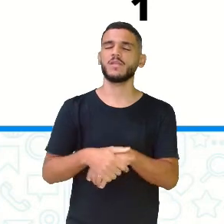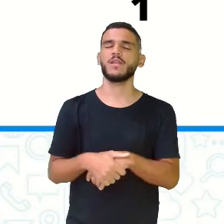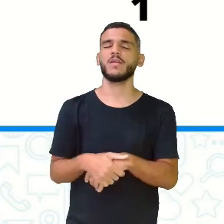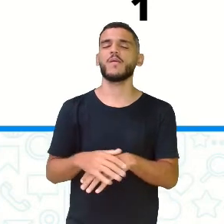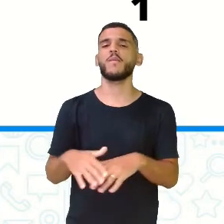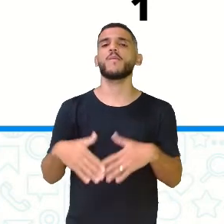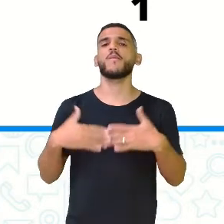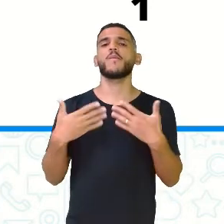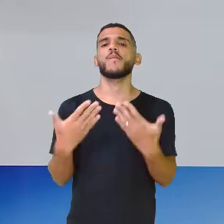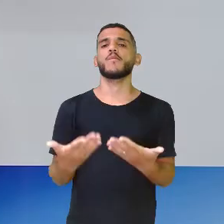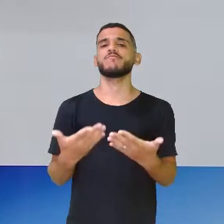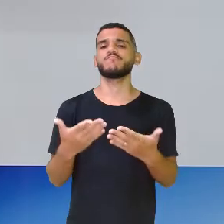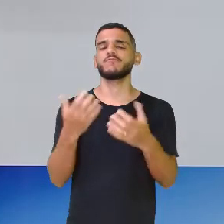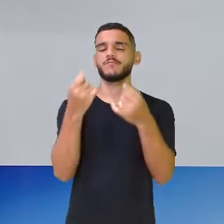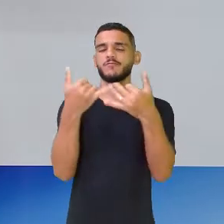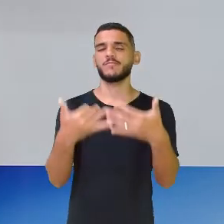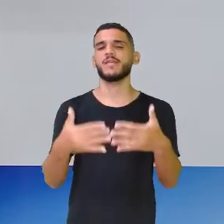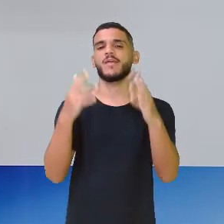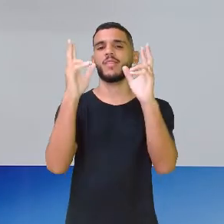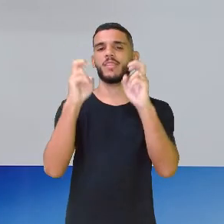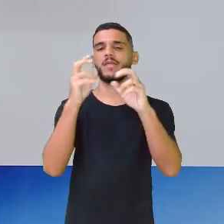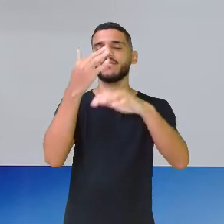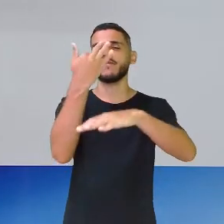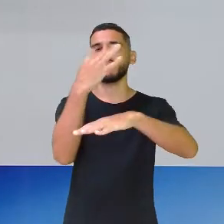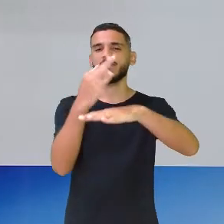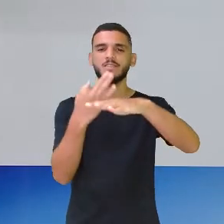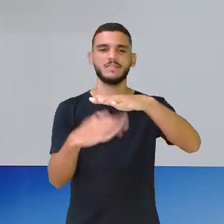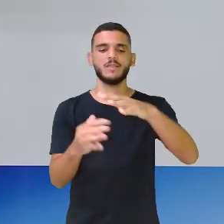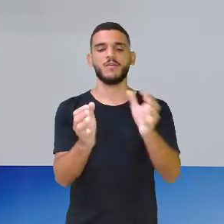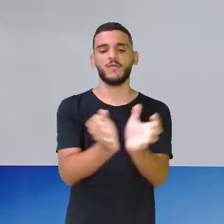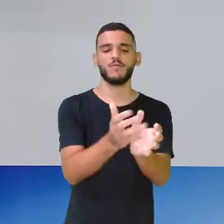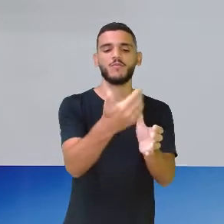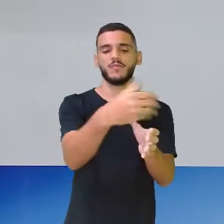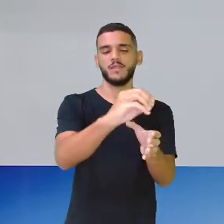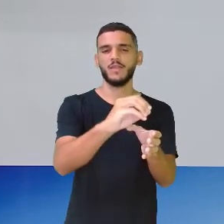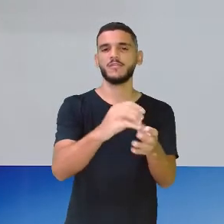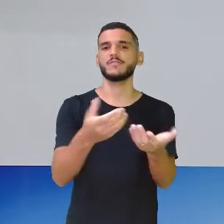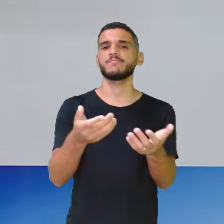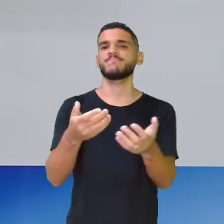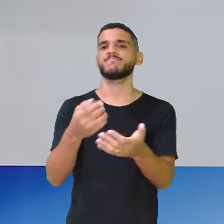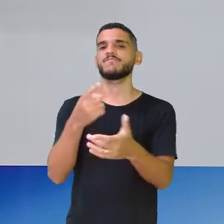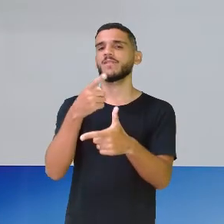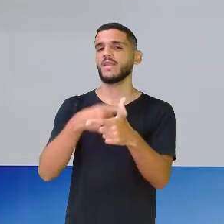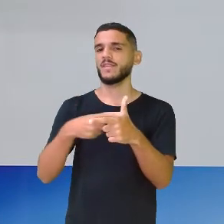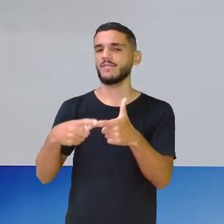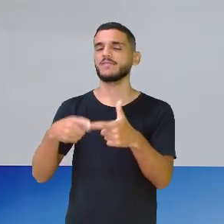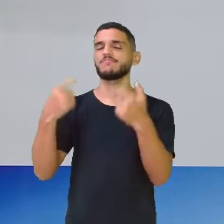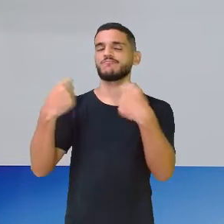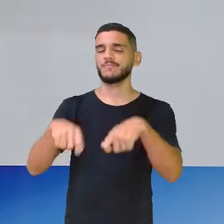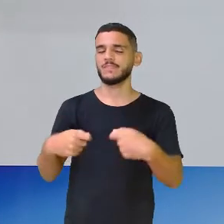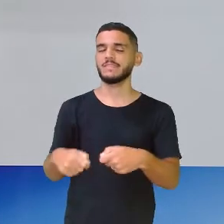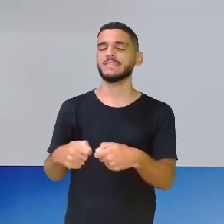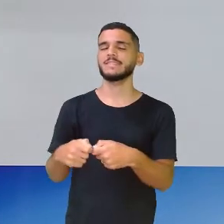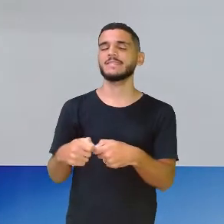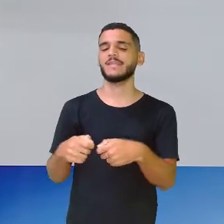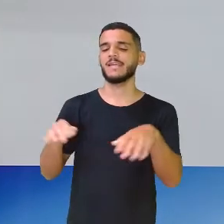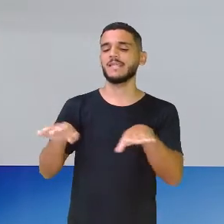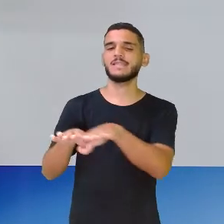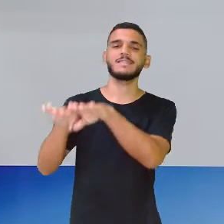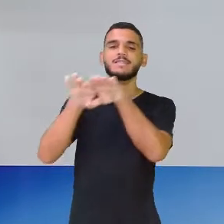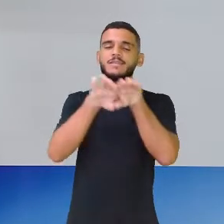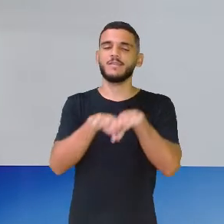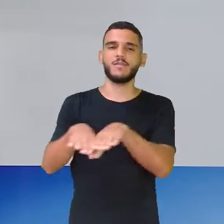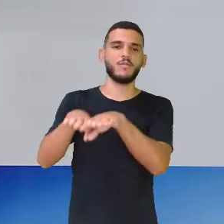de fração, números decimais, essa divisão precisa acontecer de forma igual. Por isso que eu não troquei de